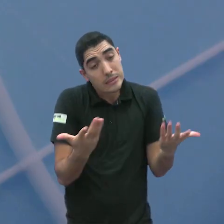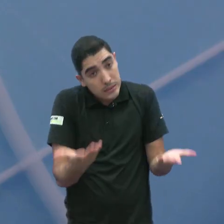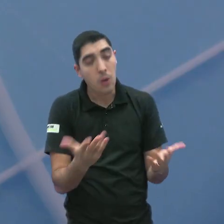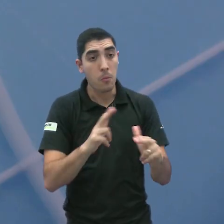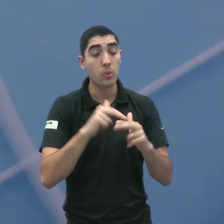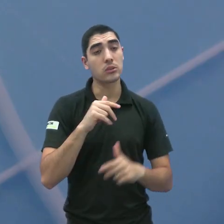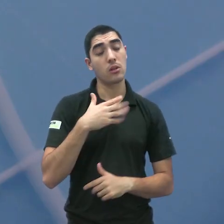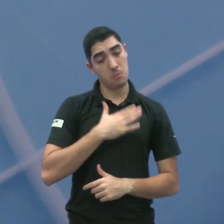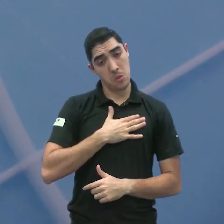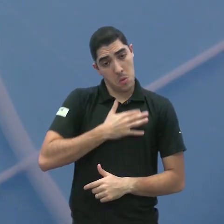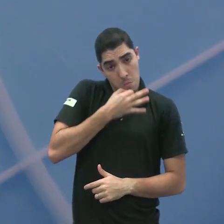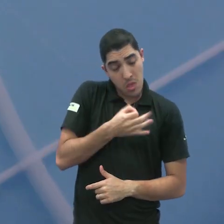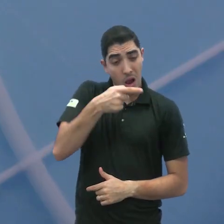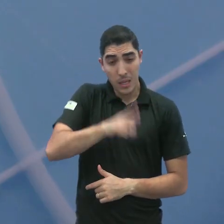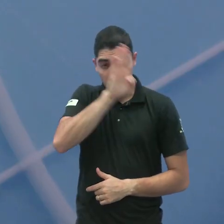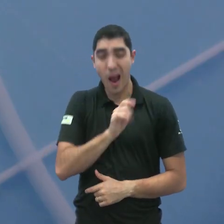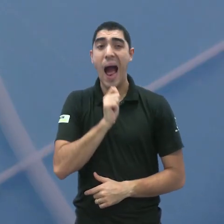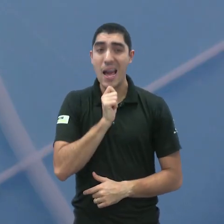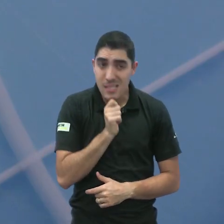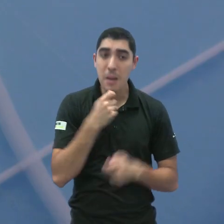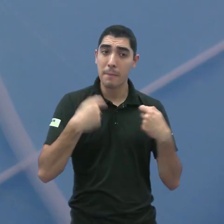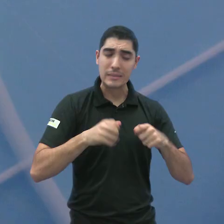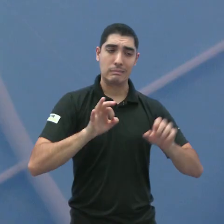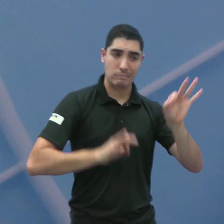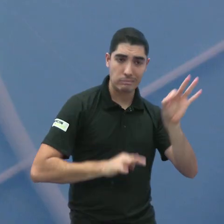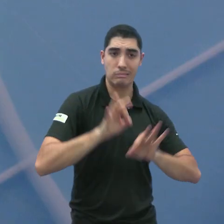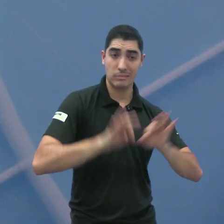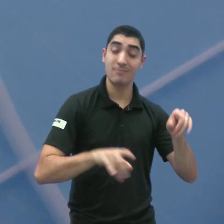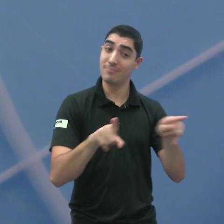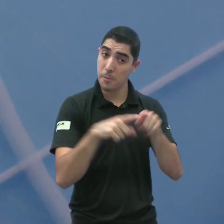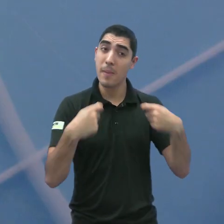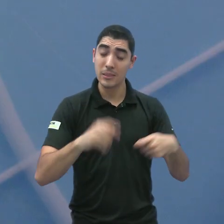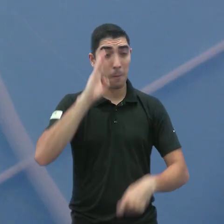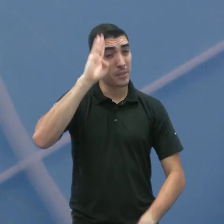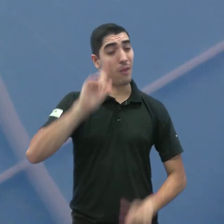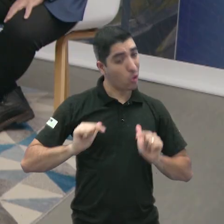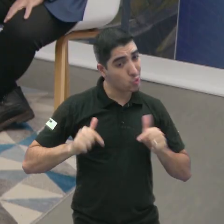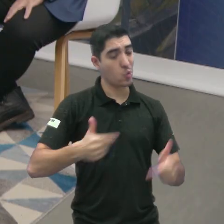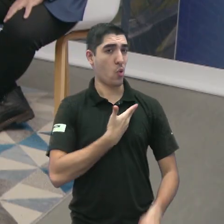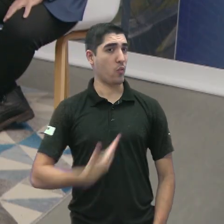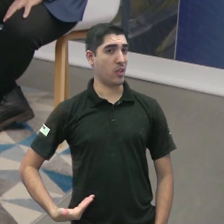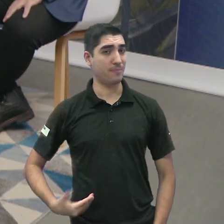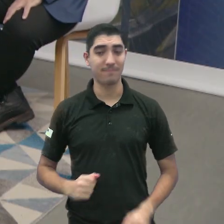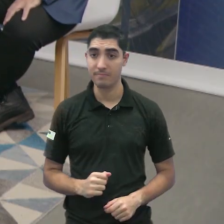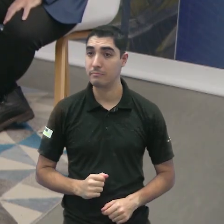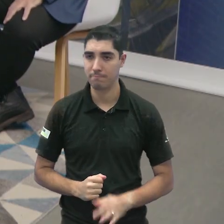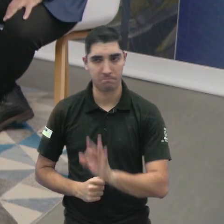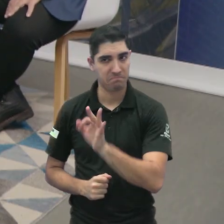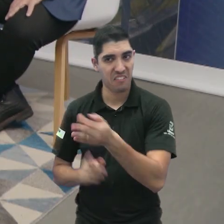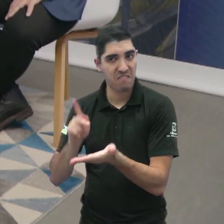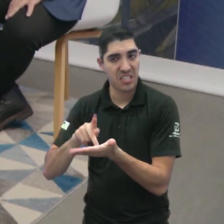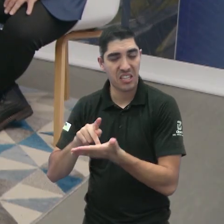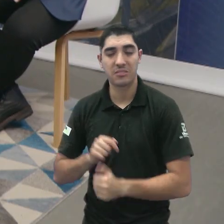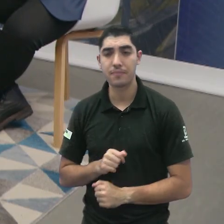feito no Brasil. E isso a gente precisa muito de vontade política também, que eu acho que é o principal. Com certeza, gente.